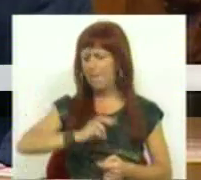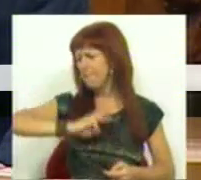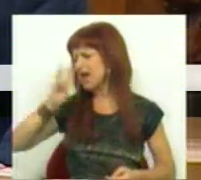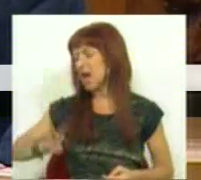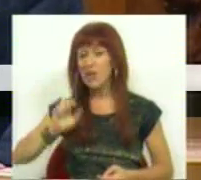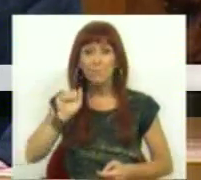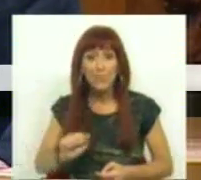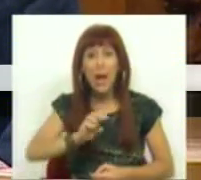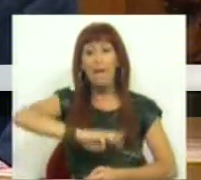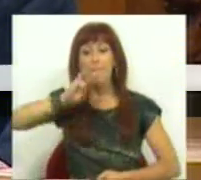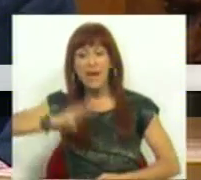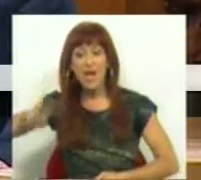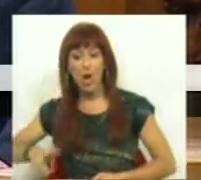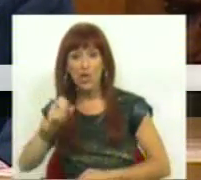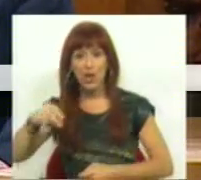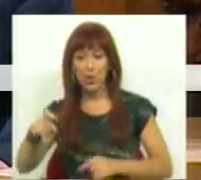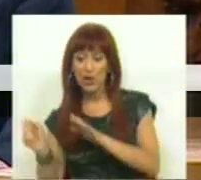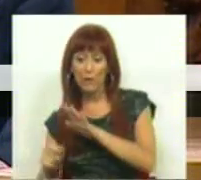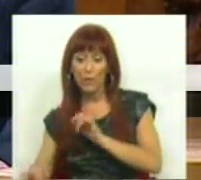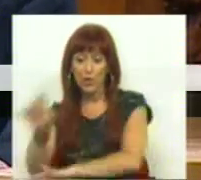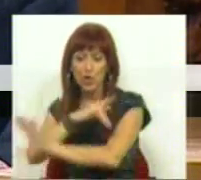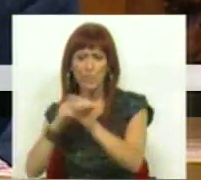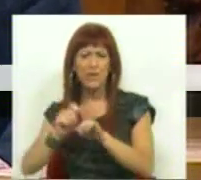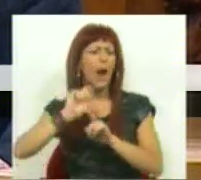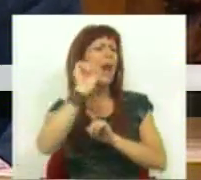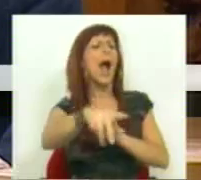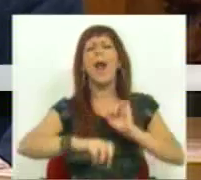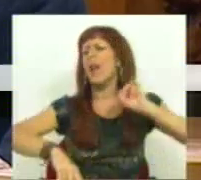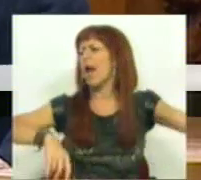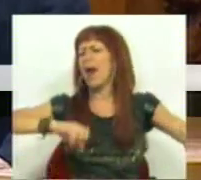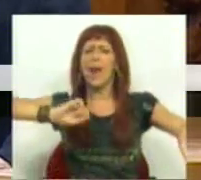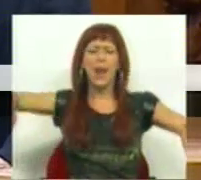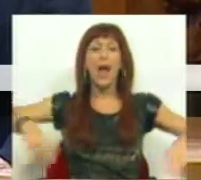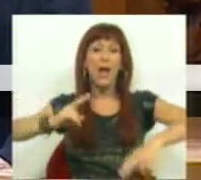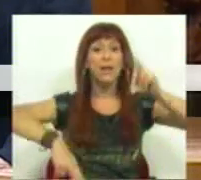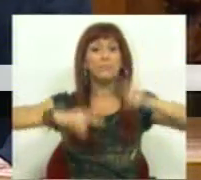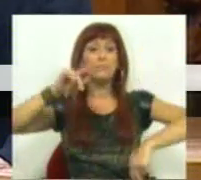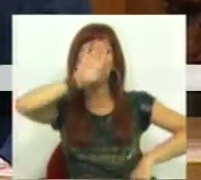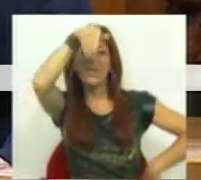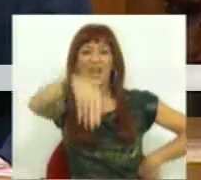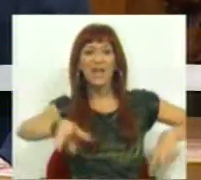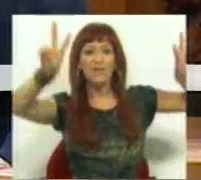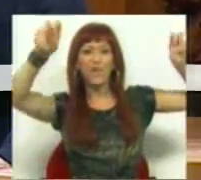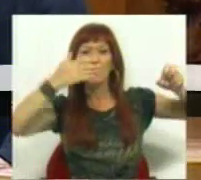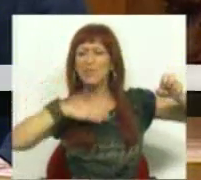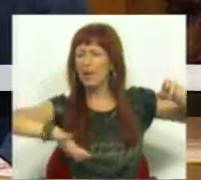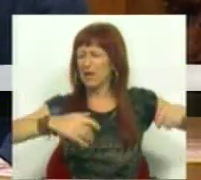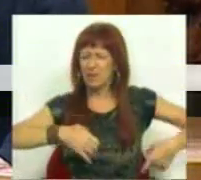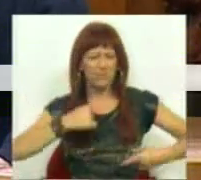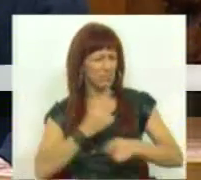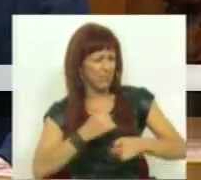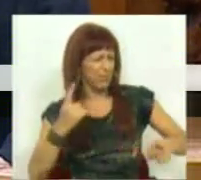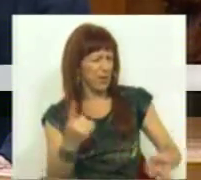milhares de milhões de euros de fundos comunitários foram deitados à rua na construção de elefantes brancos sem sentido